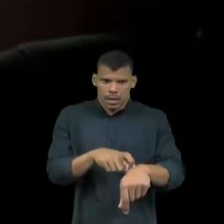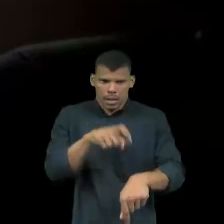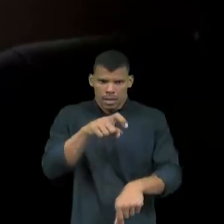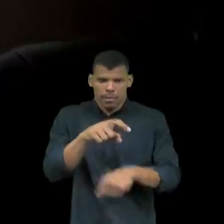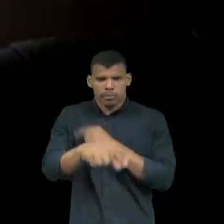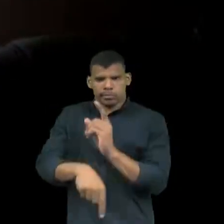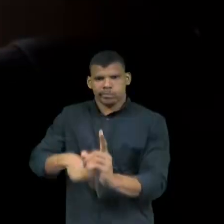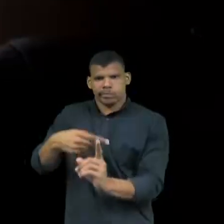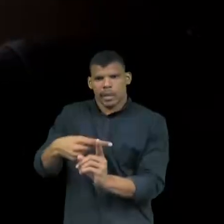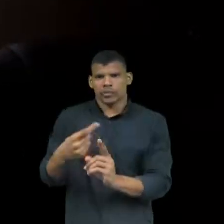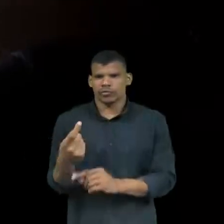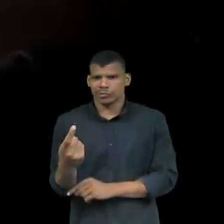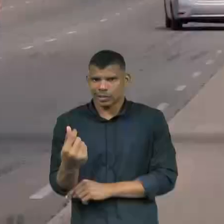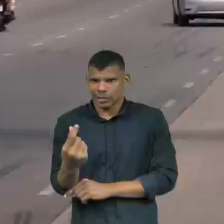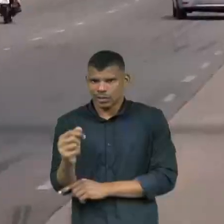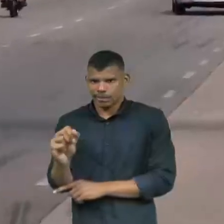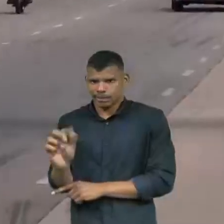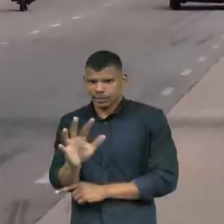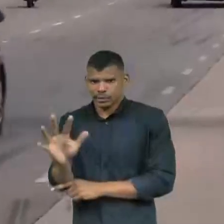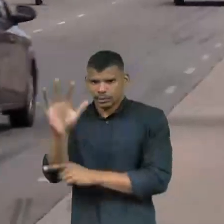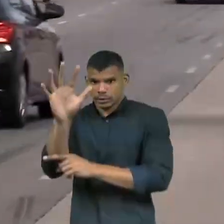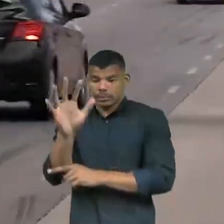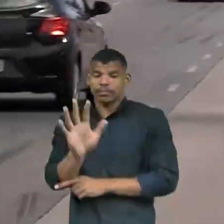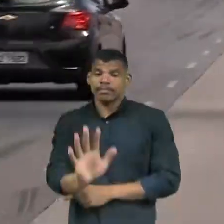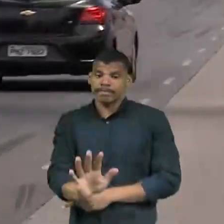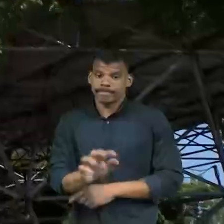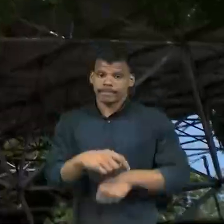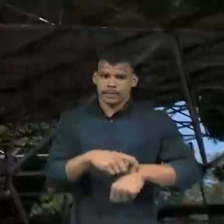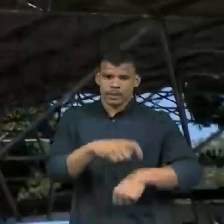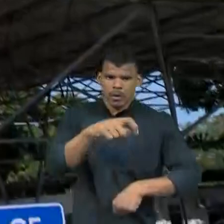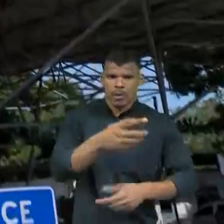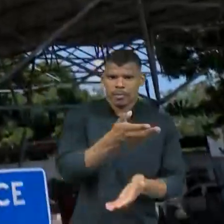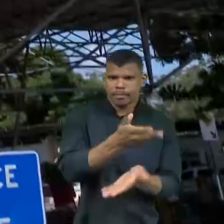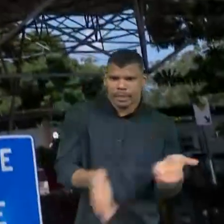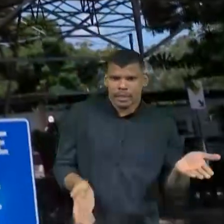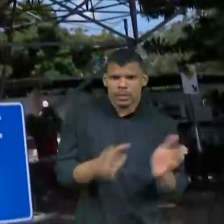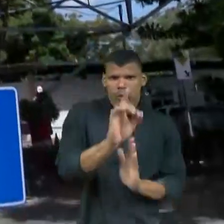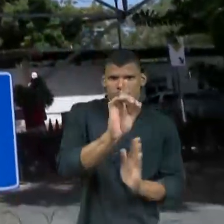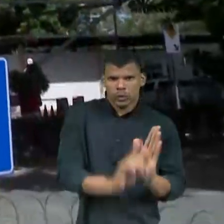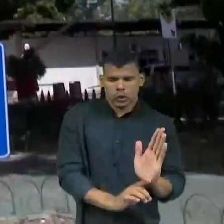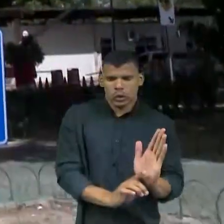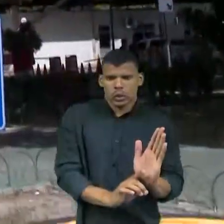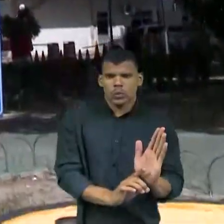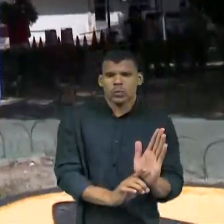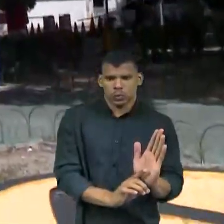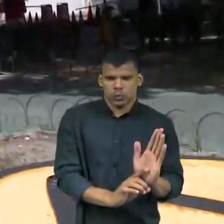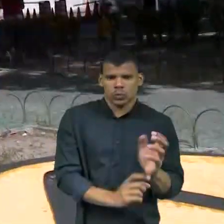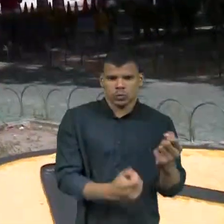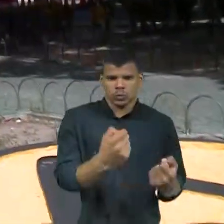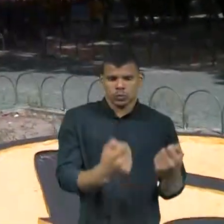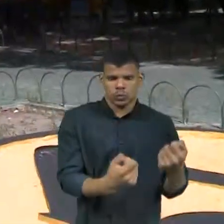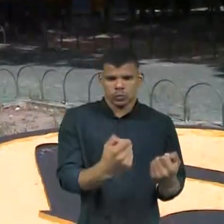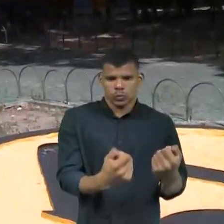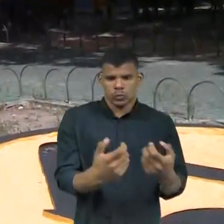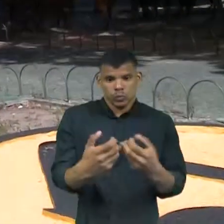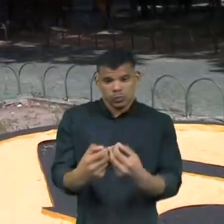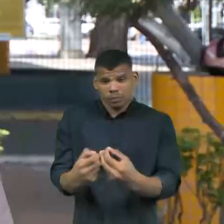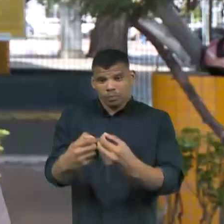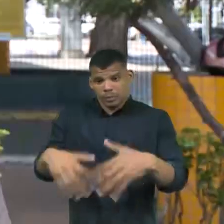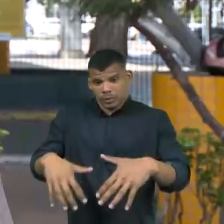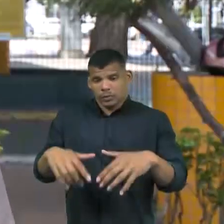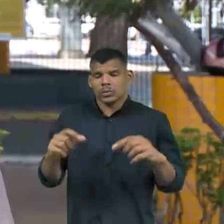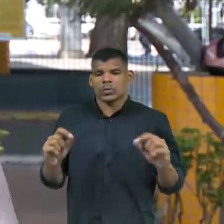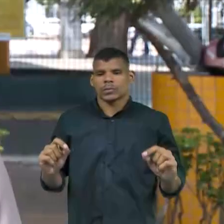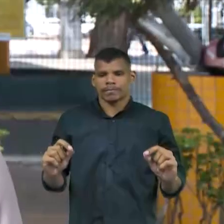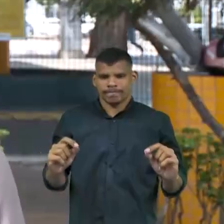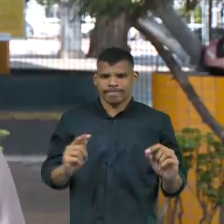dinheiro. Por isso, quando o condutor, de uma hora para outra, perde o direito de dirigir, o impacto tende a ser enorme.